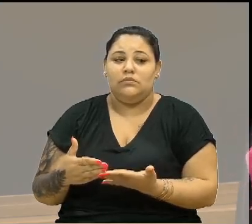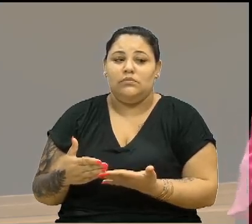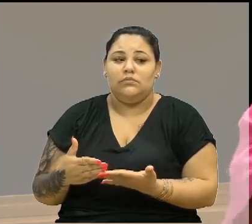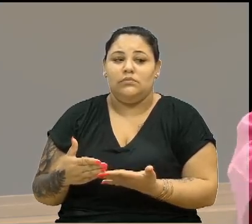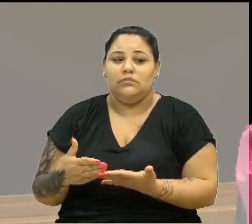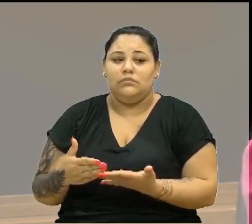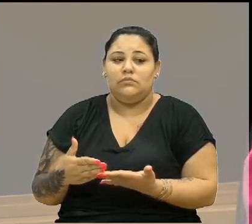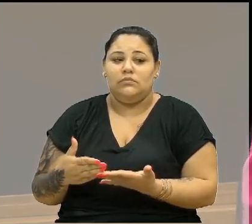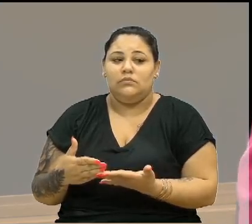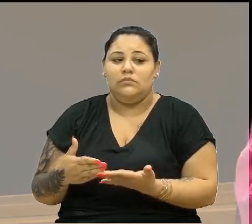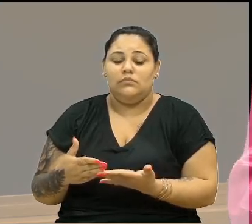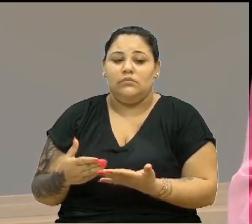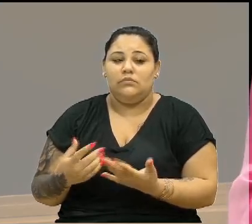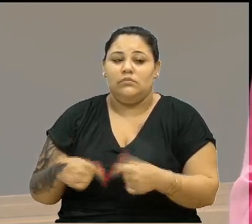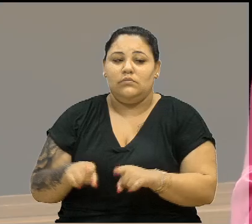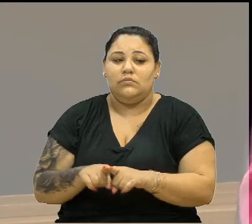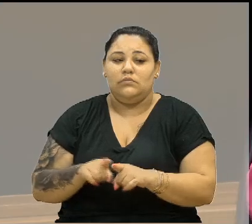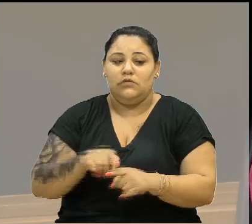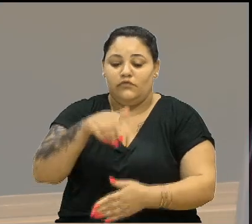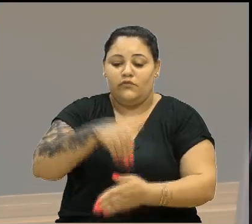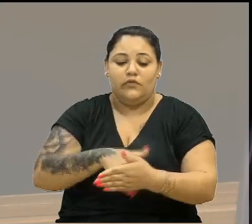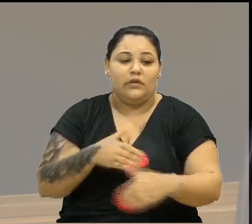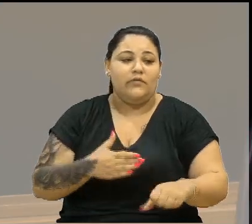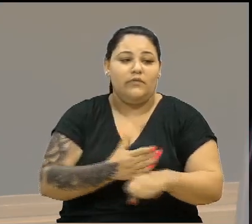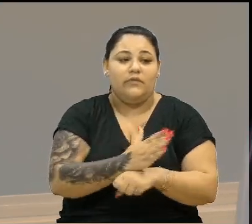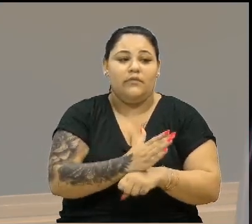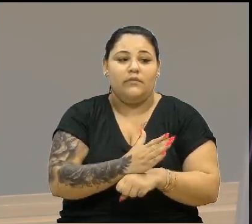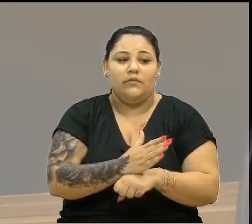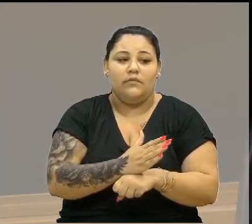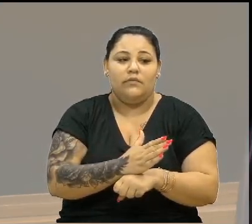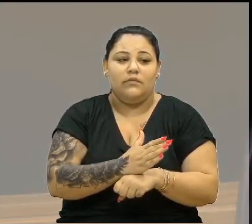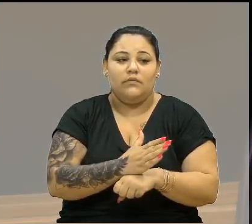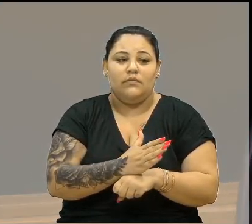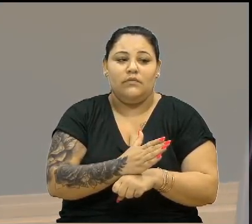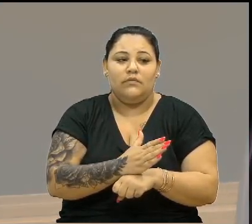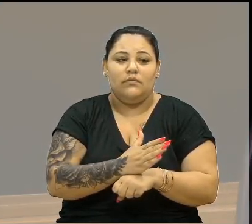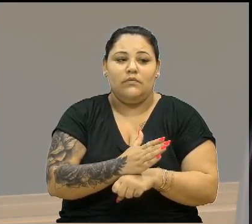que o poder público tem que ter. Vou votar favorável a esse projeto no momento adequado.